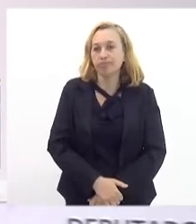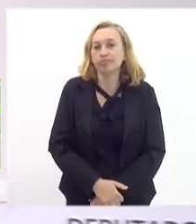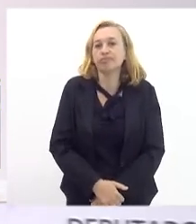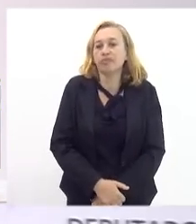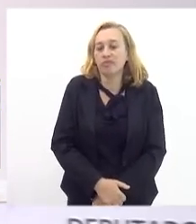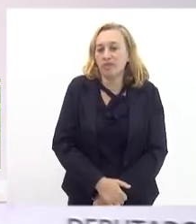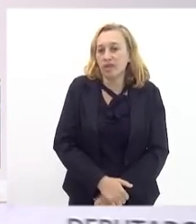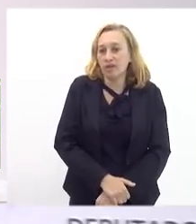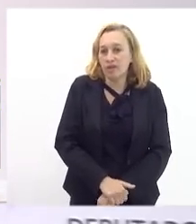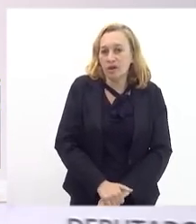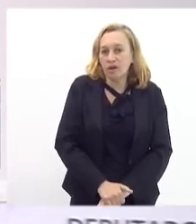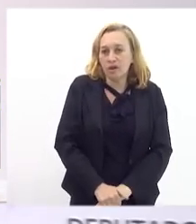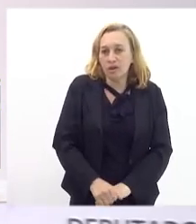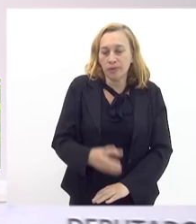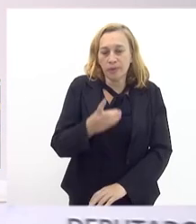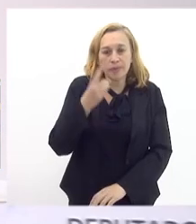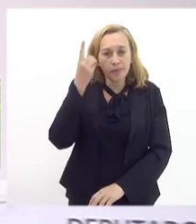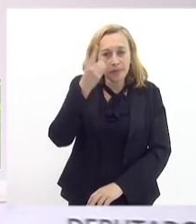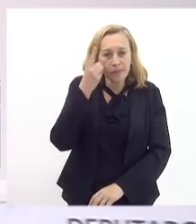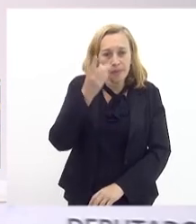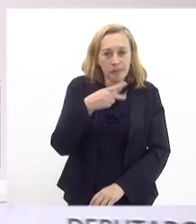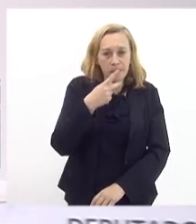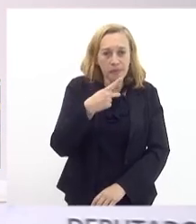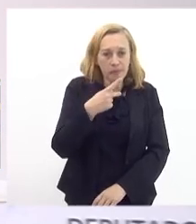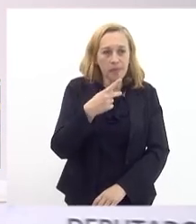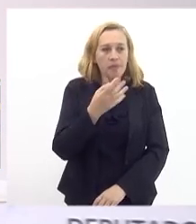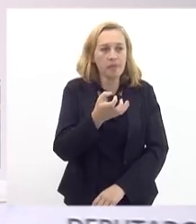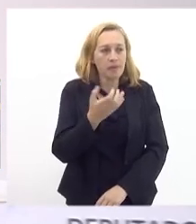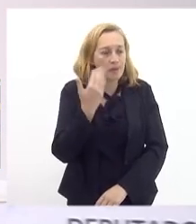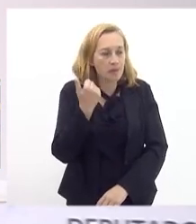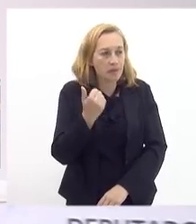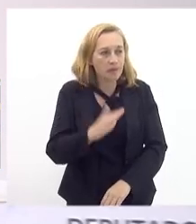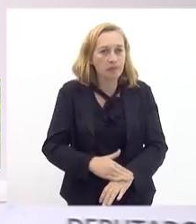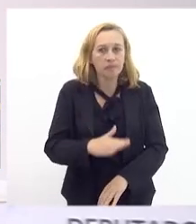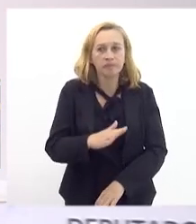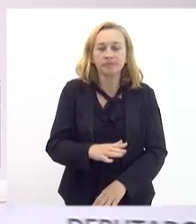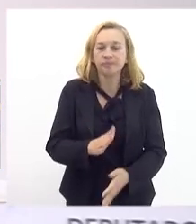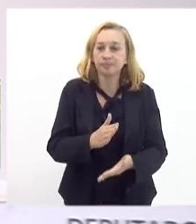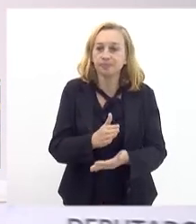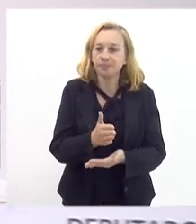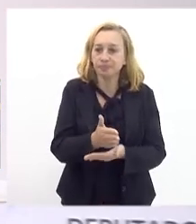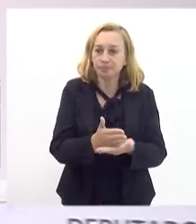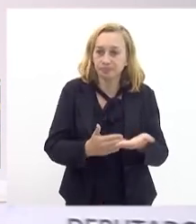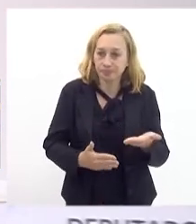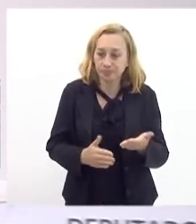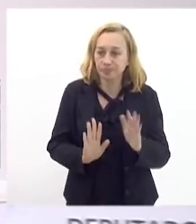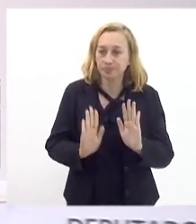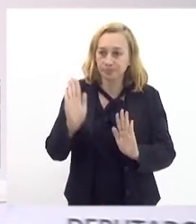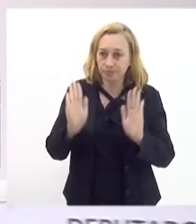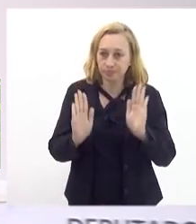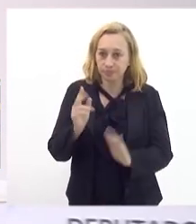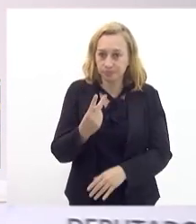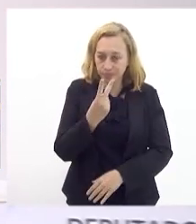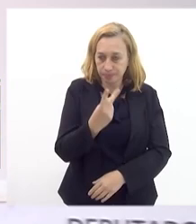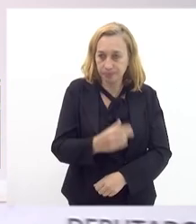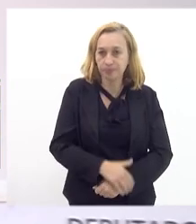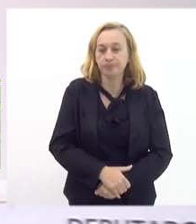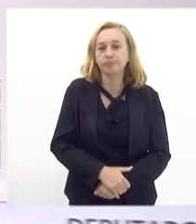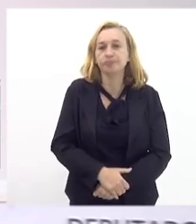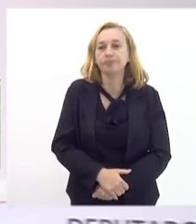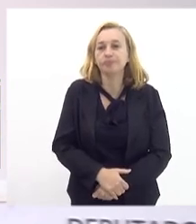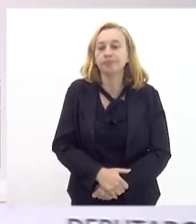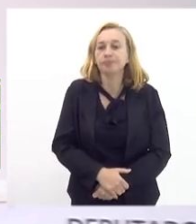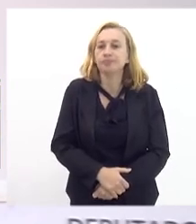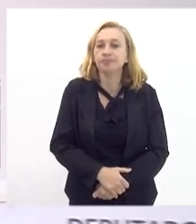Possivelmente a deputada que afirmou mas eu quero ouvir dividiu a sua licença em duas licenças a